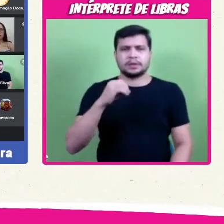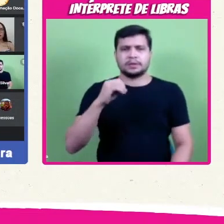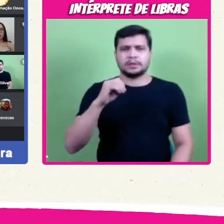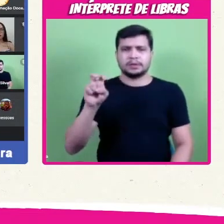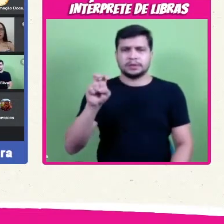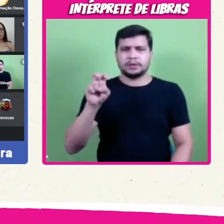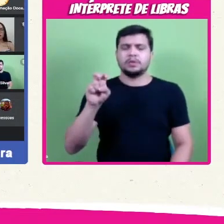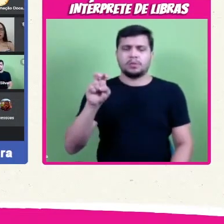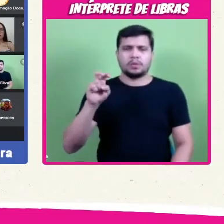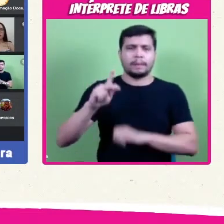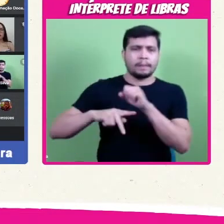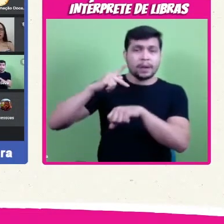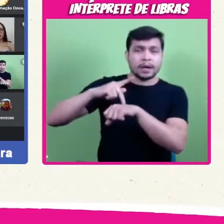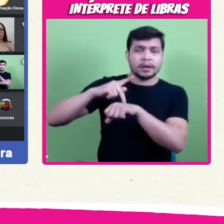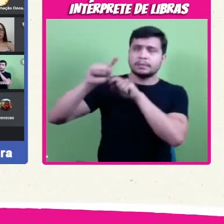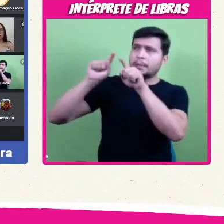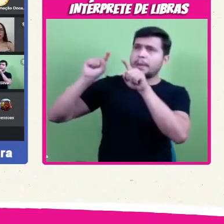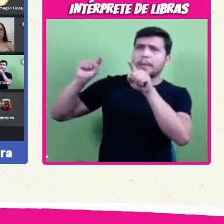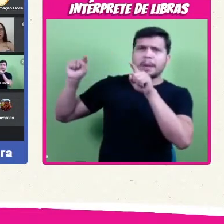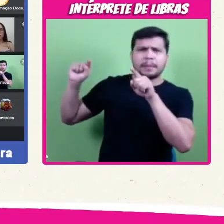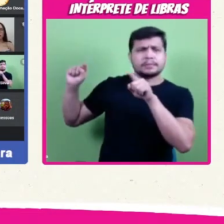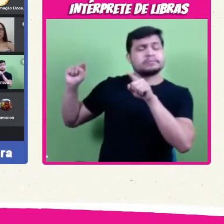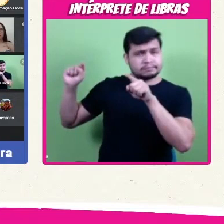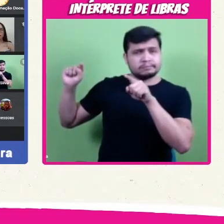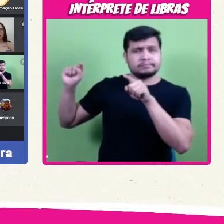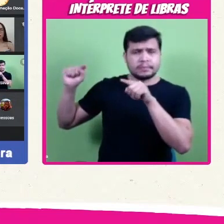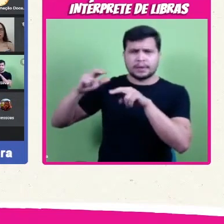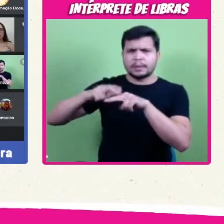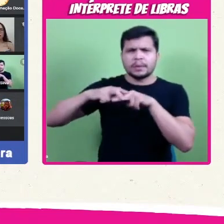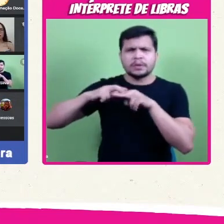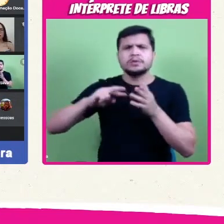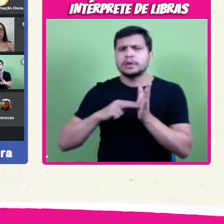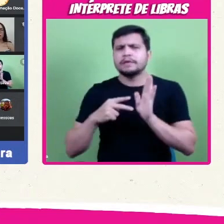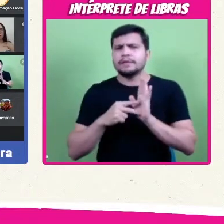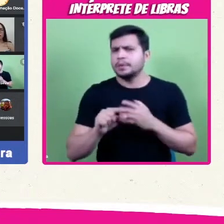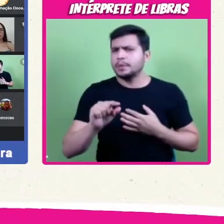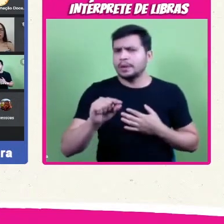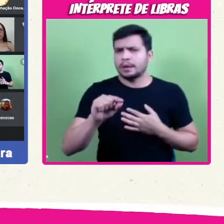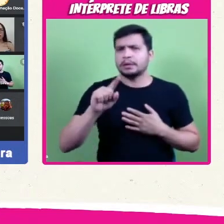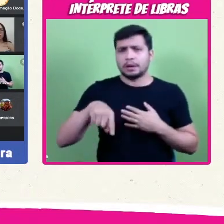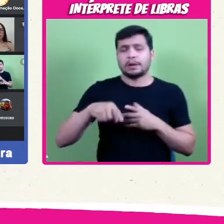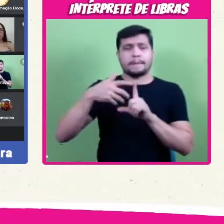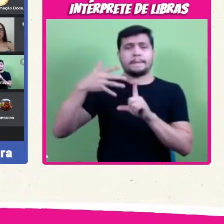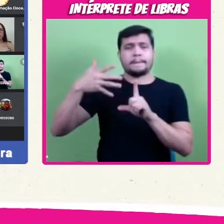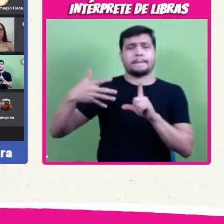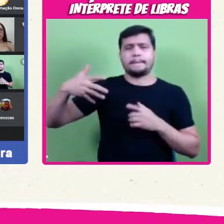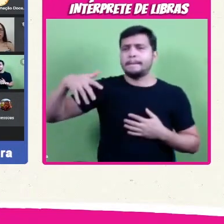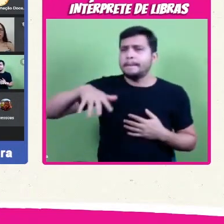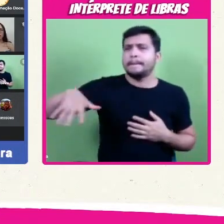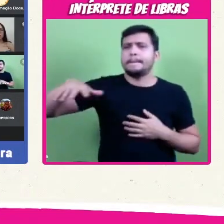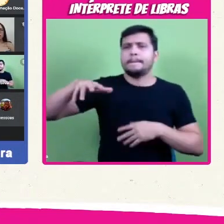planeta. Então, significa que as populações LGBTI+, em todo o mundo, elas estão conectadas e elas estão lutando